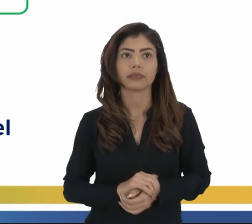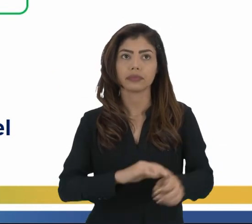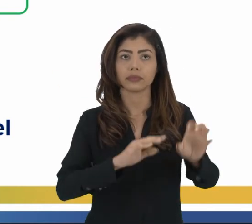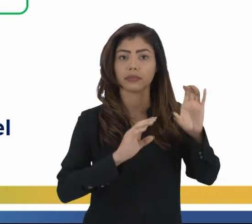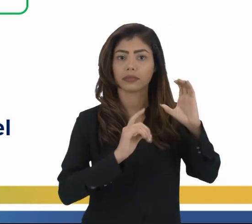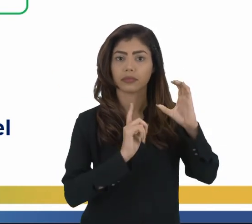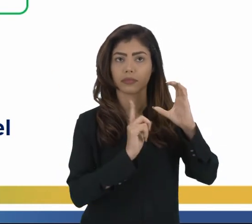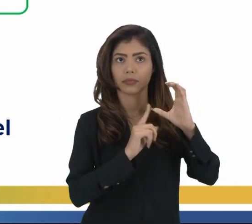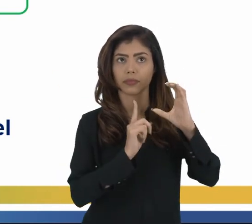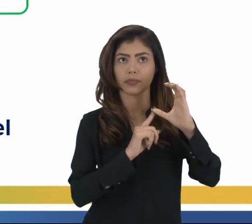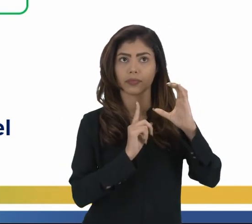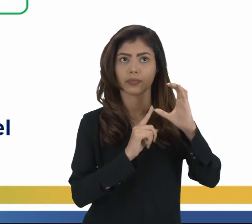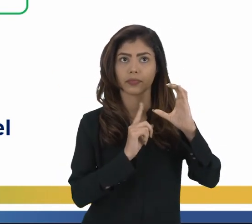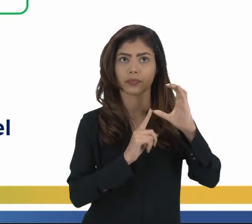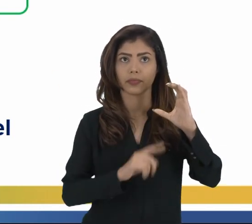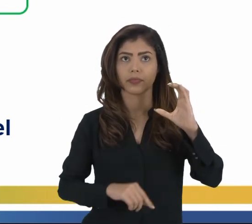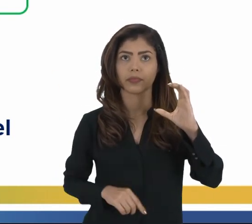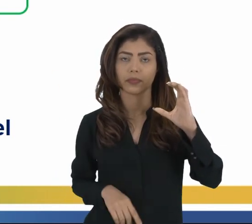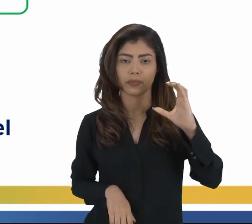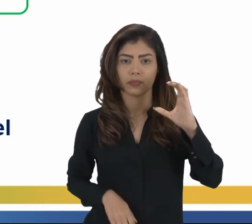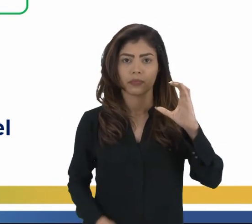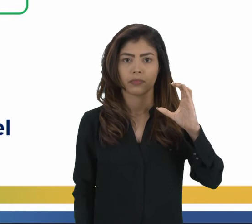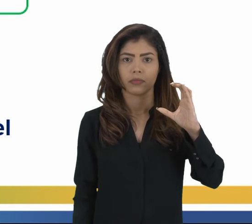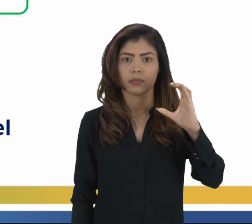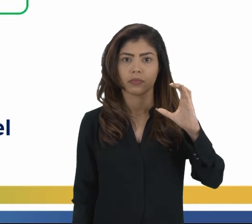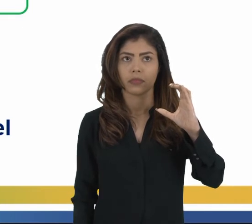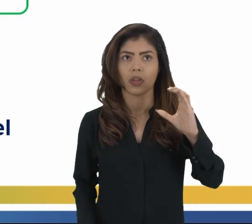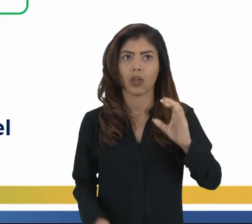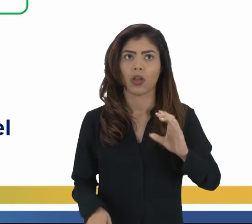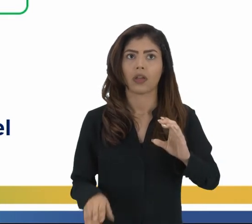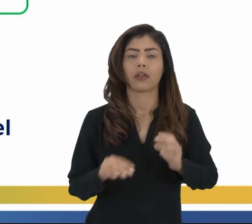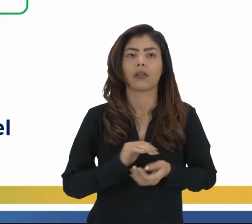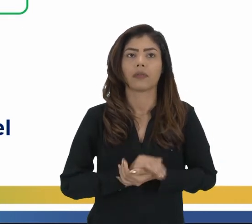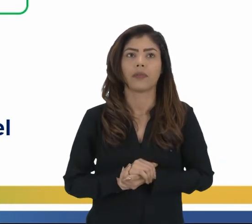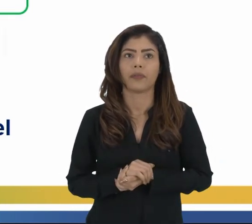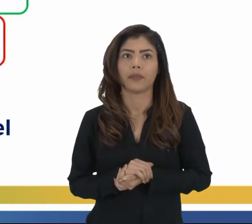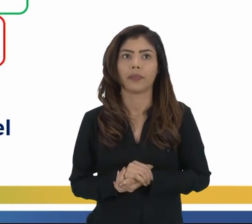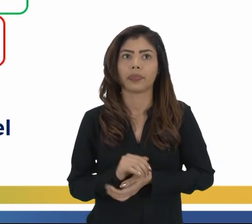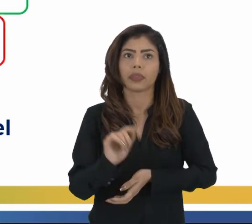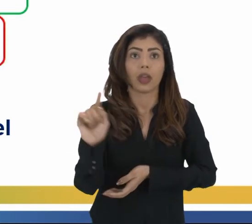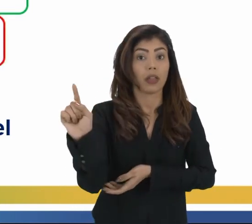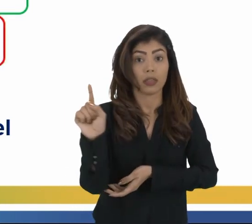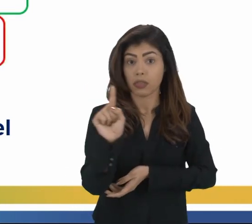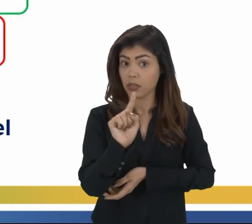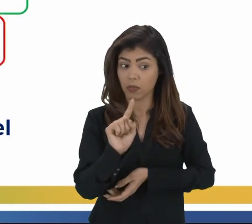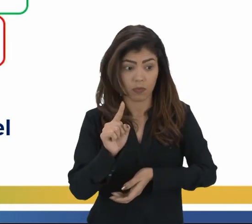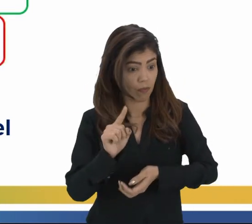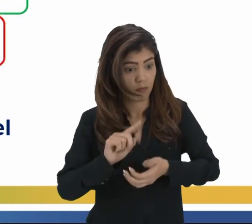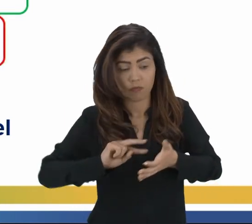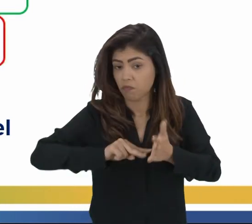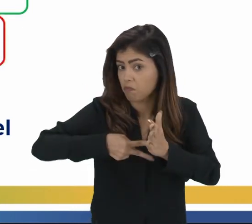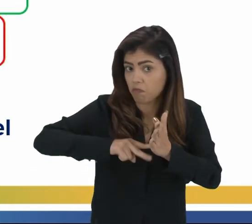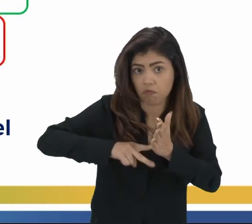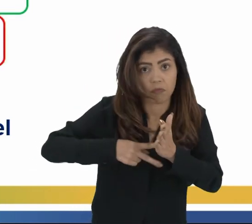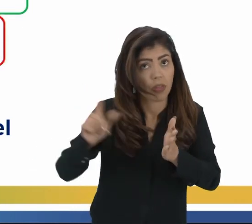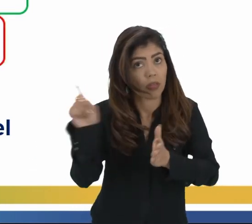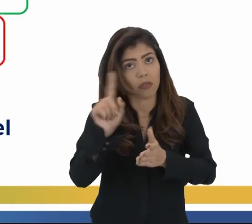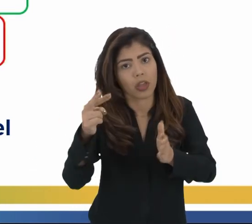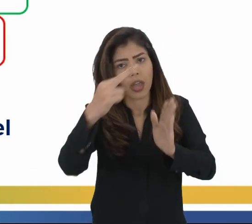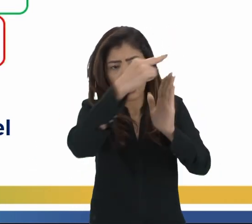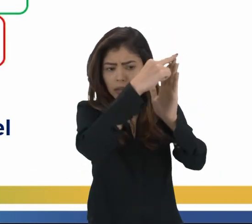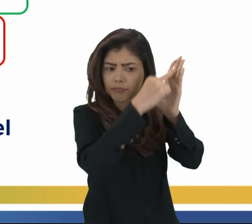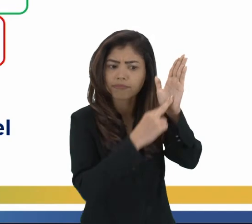afirmação. No se debe utilizar variantes em situações formais. Não existe nenhuma